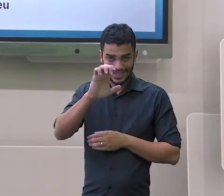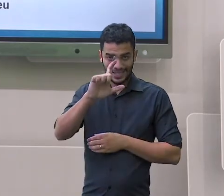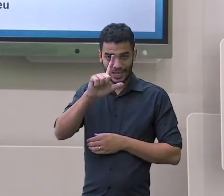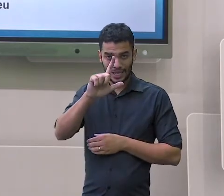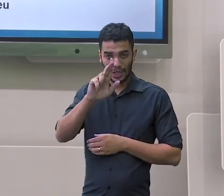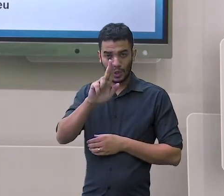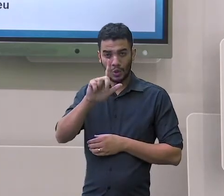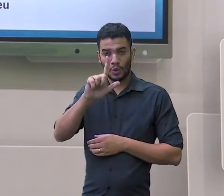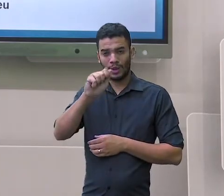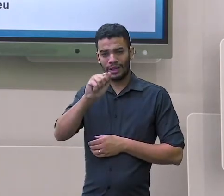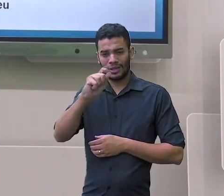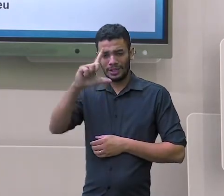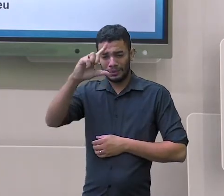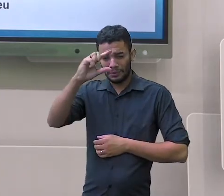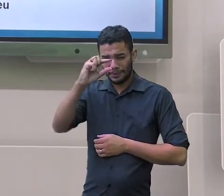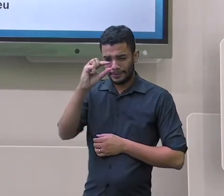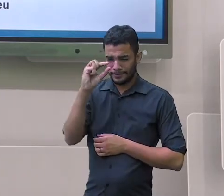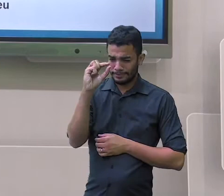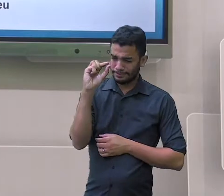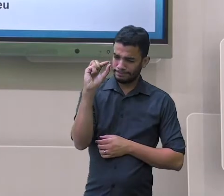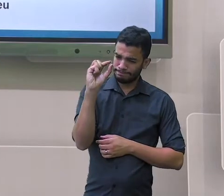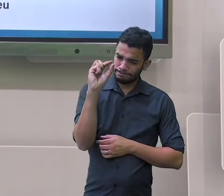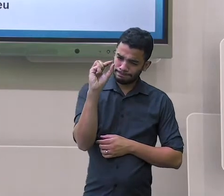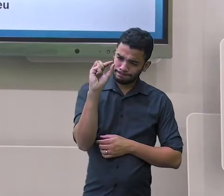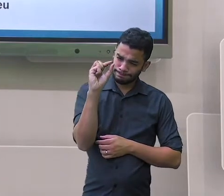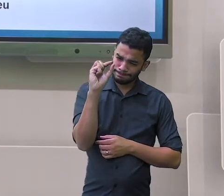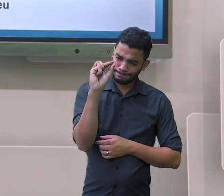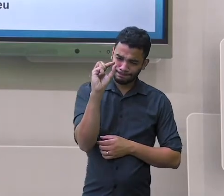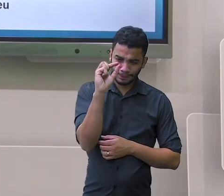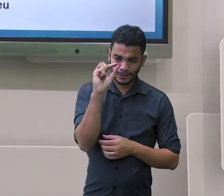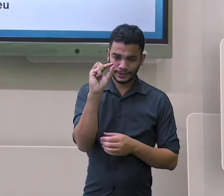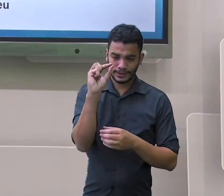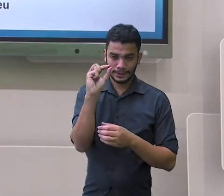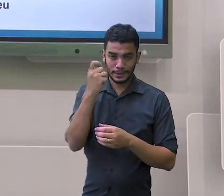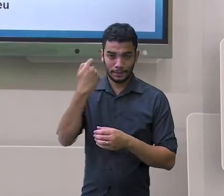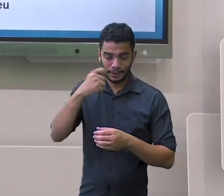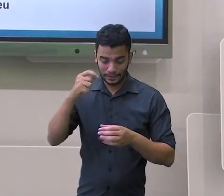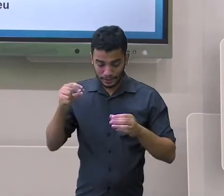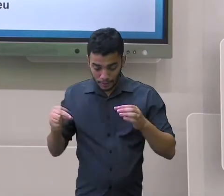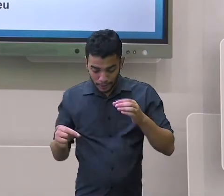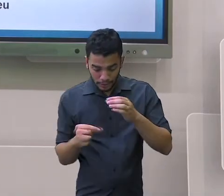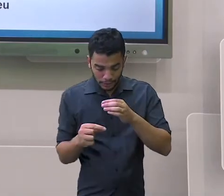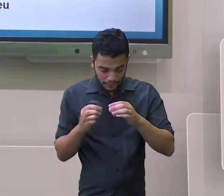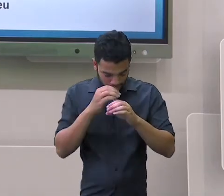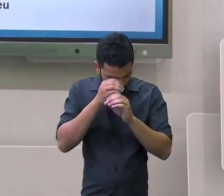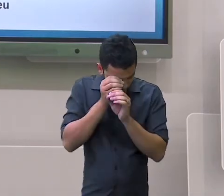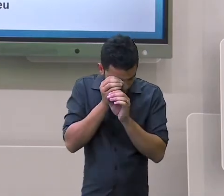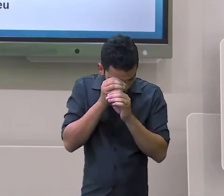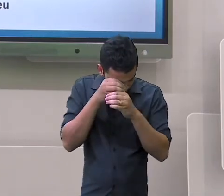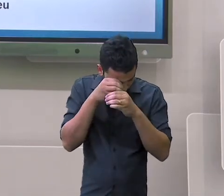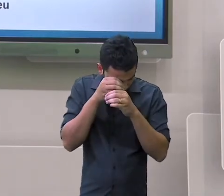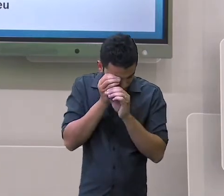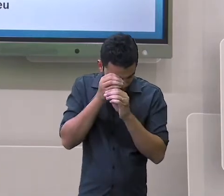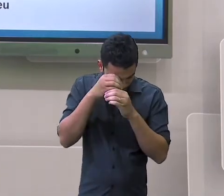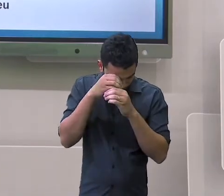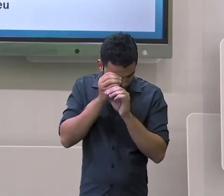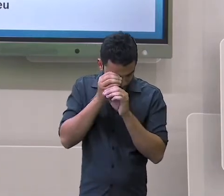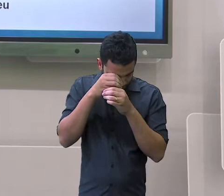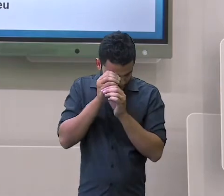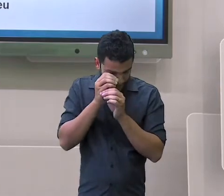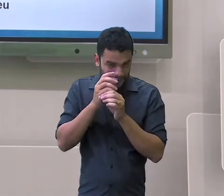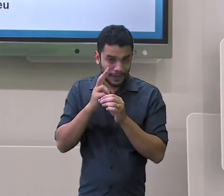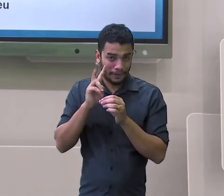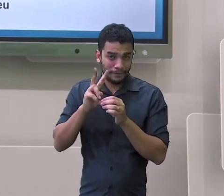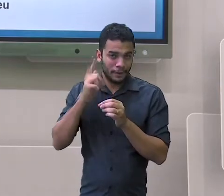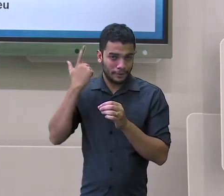microscópico, significa que eu só vou conseguir informações, eu só vou conseguir conhecer se eu